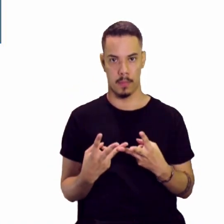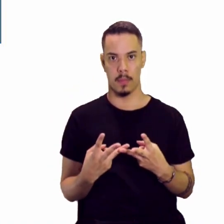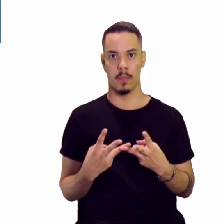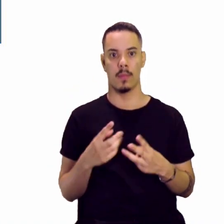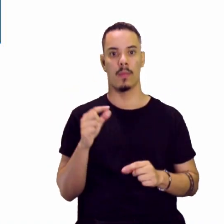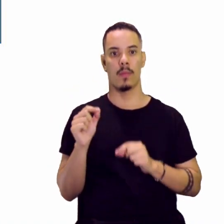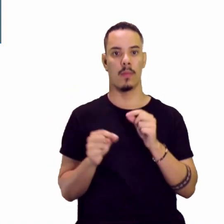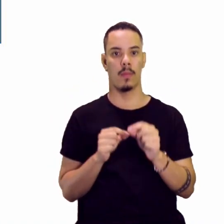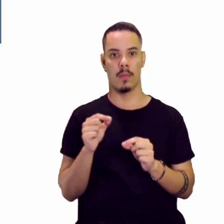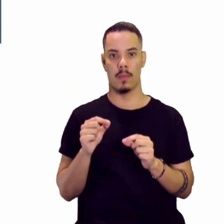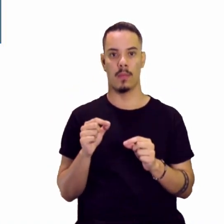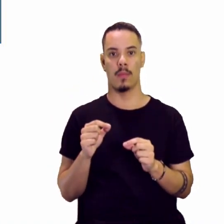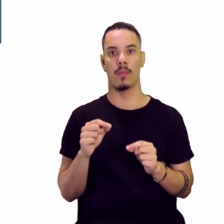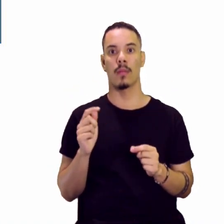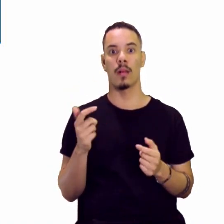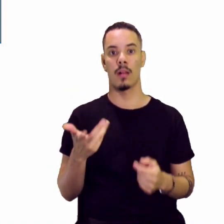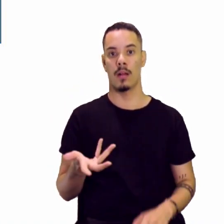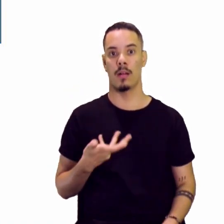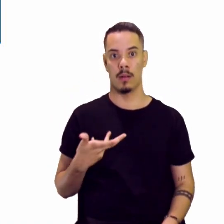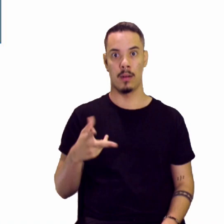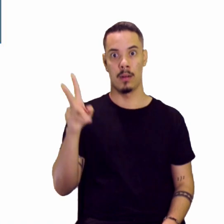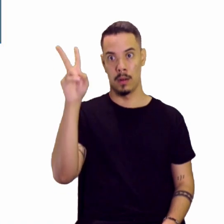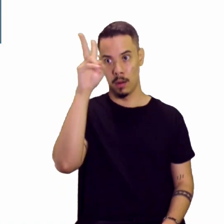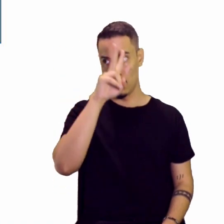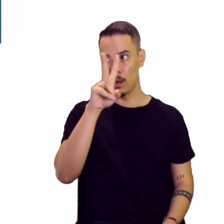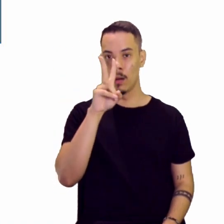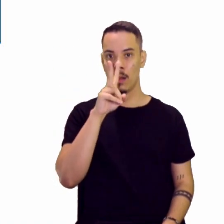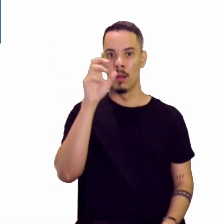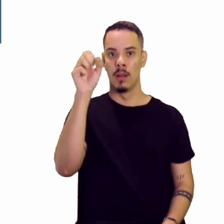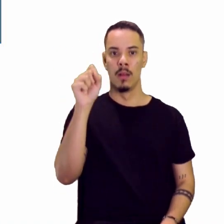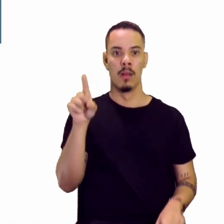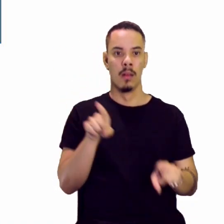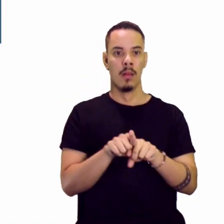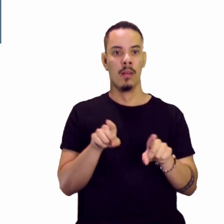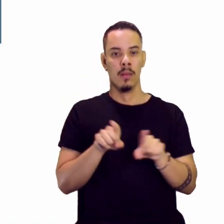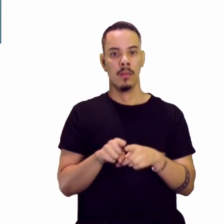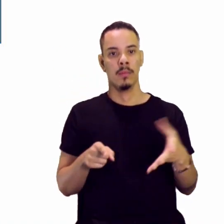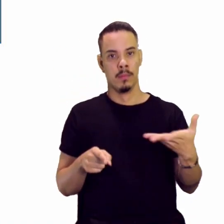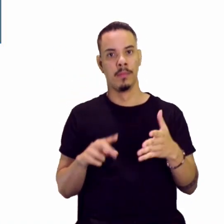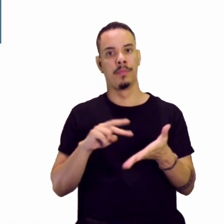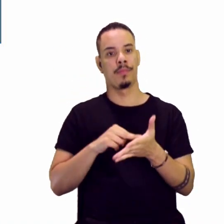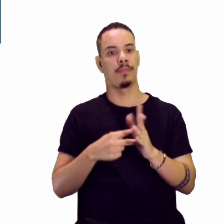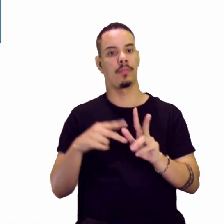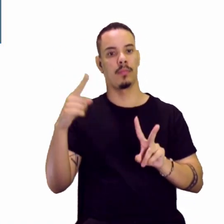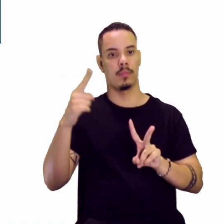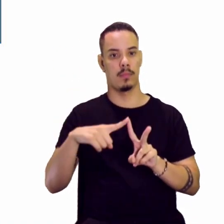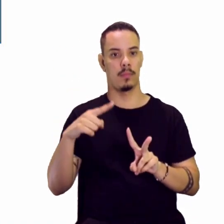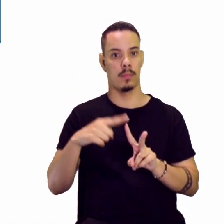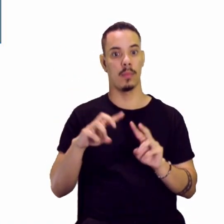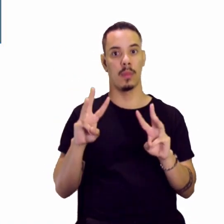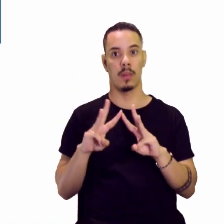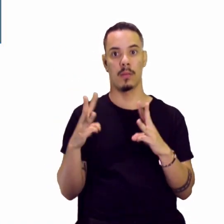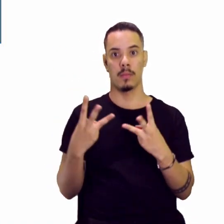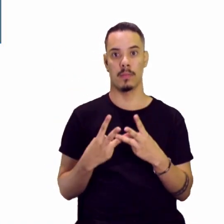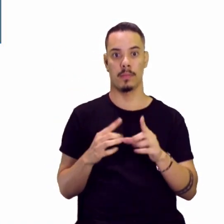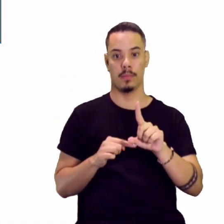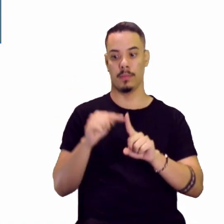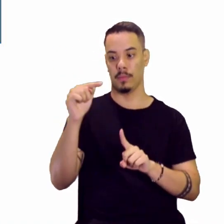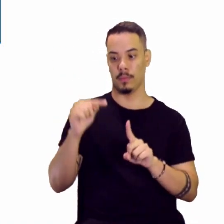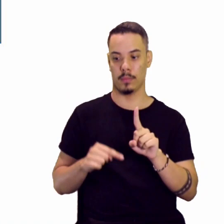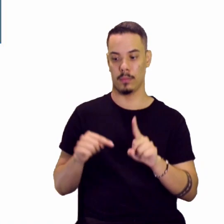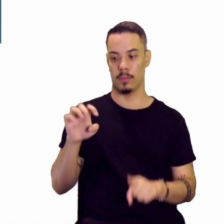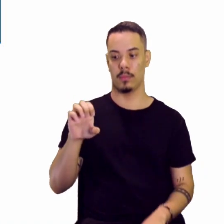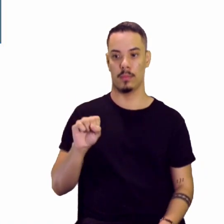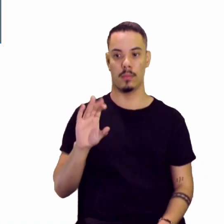proporcional à aceleração, certo? Lembrando que força e aceleração são vetoriais e a massa é escalar. Exatamente. A massa não depende